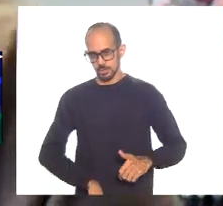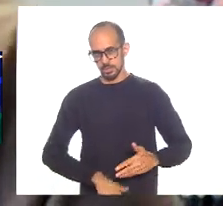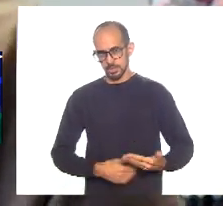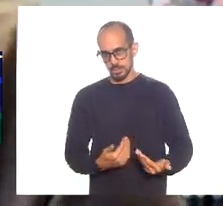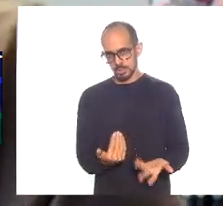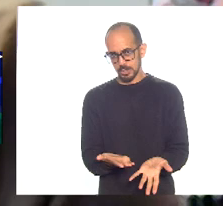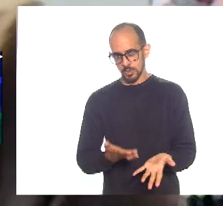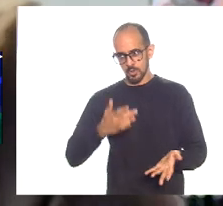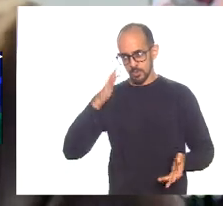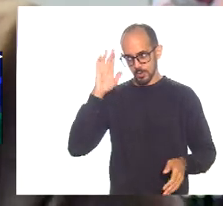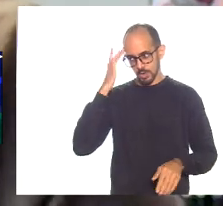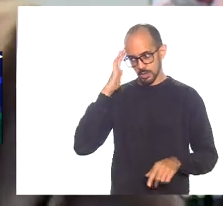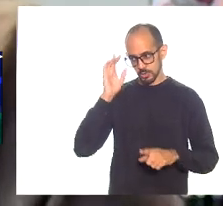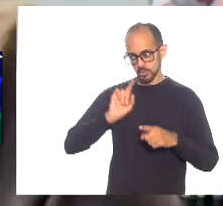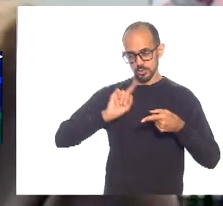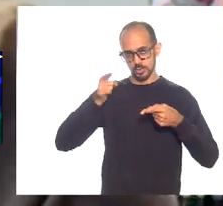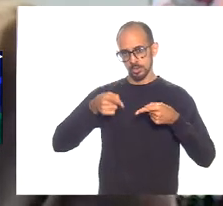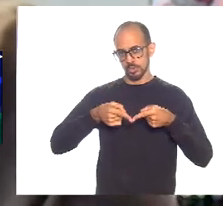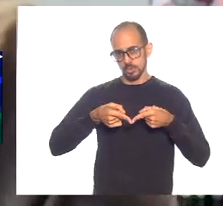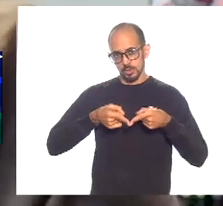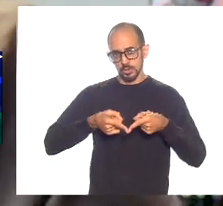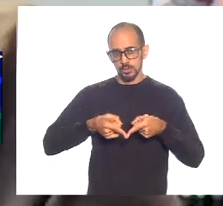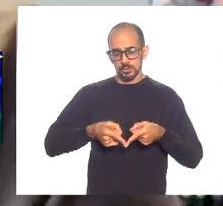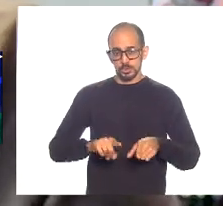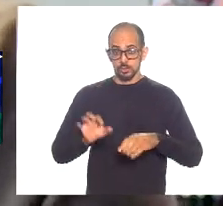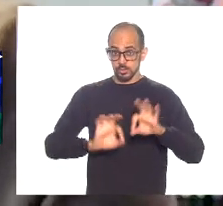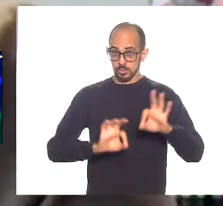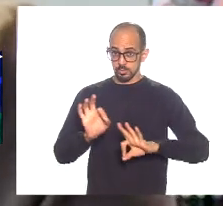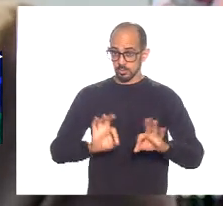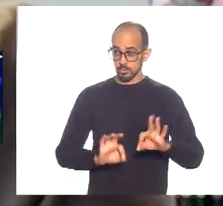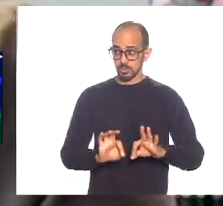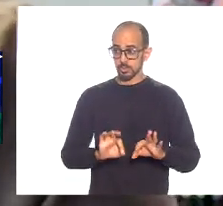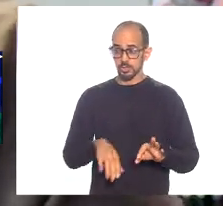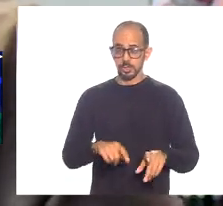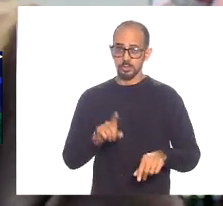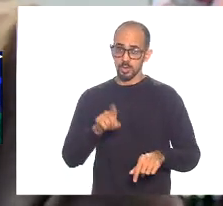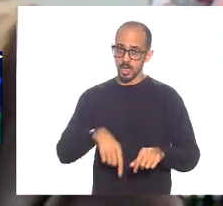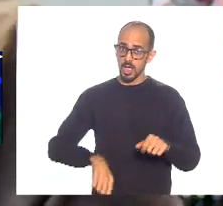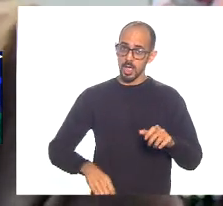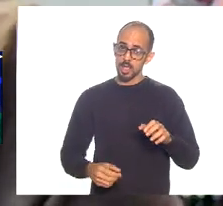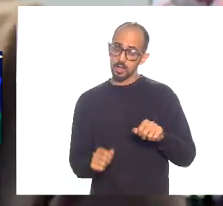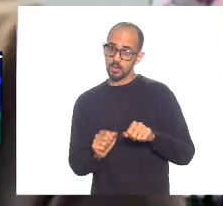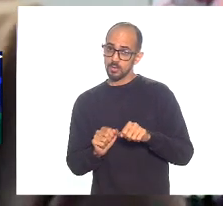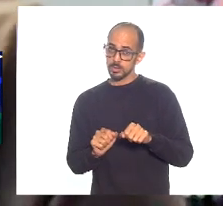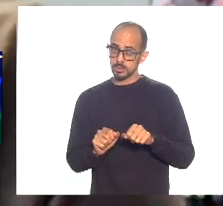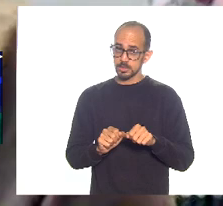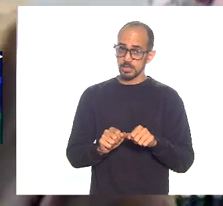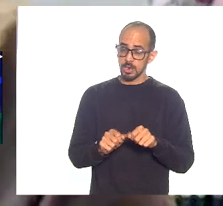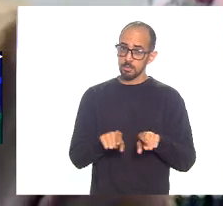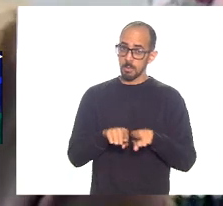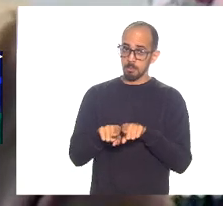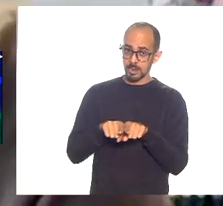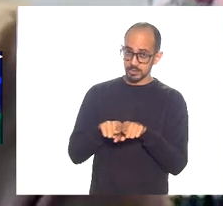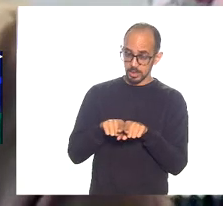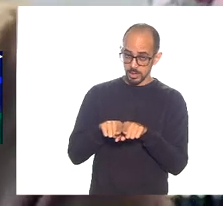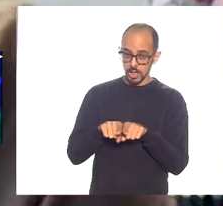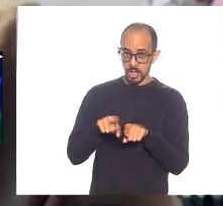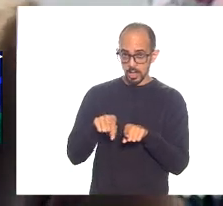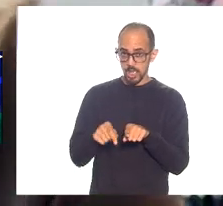o objetivo é desse projeto esse desenhar algum tipo de parceria é